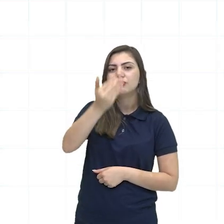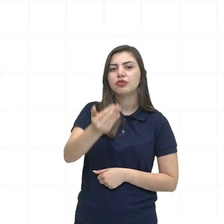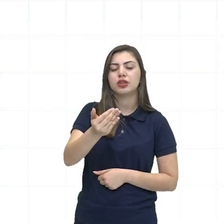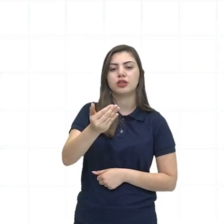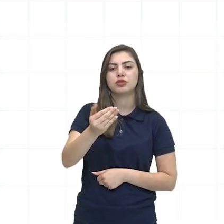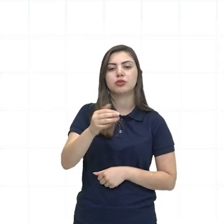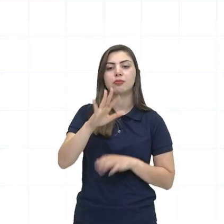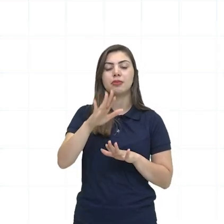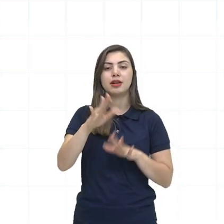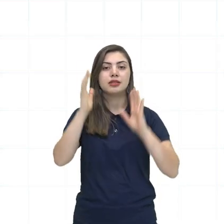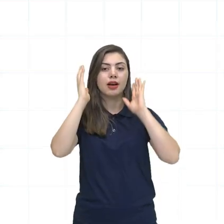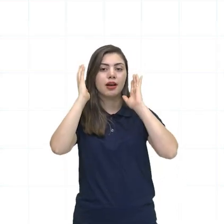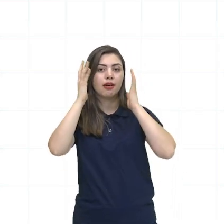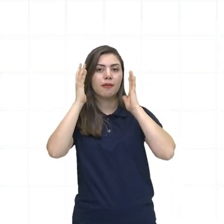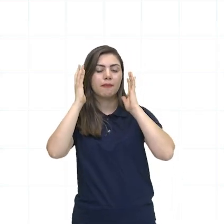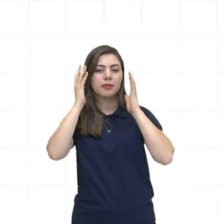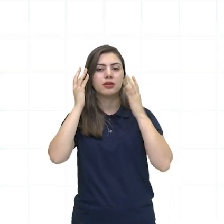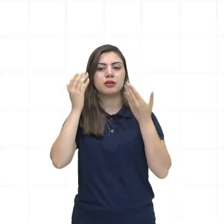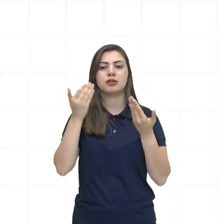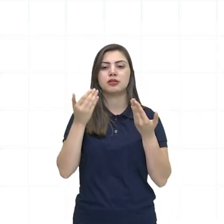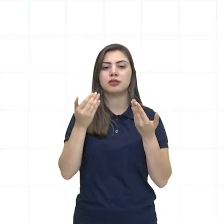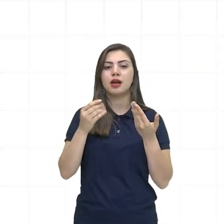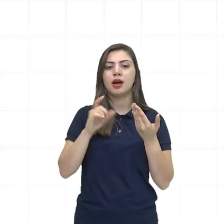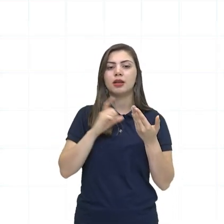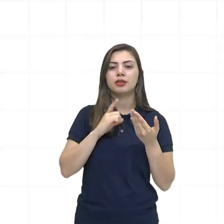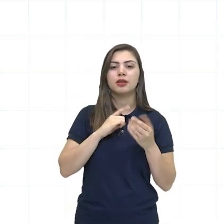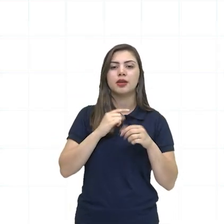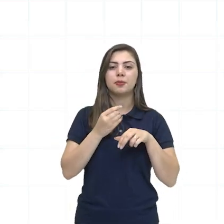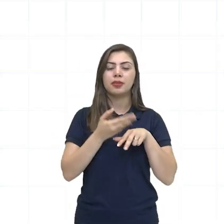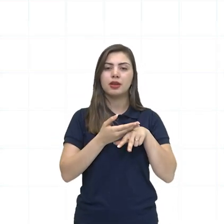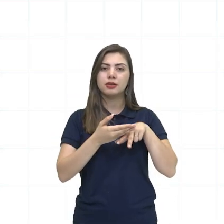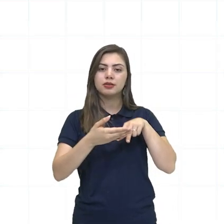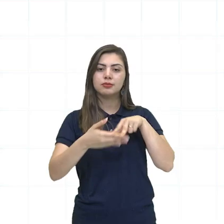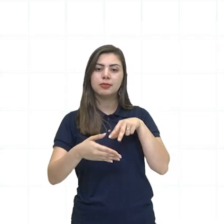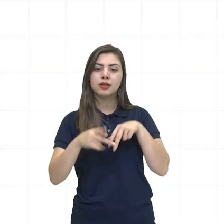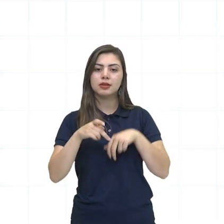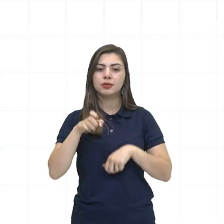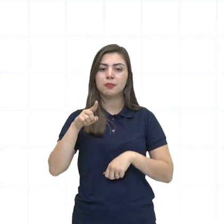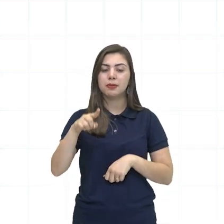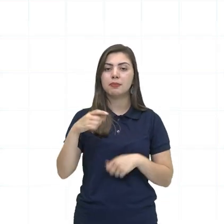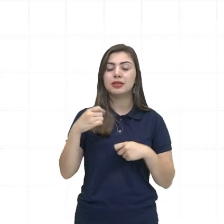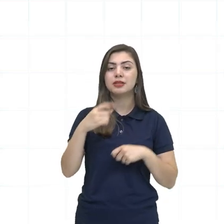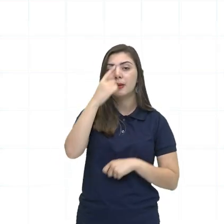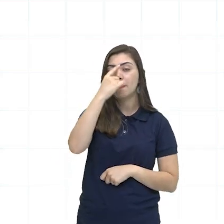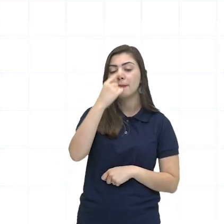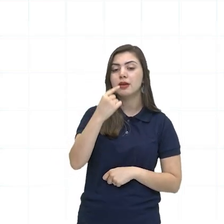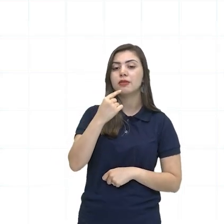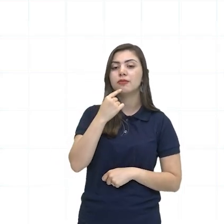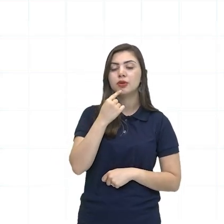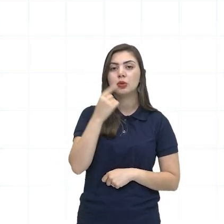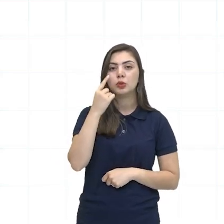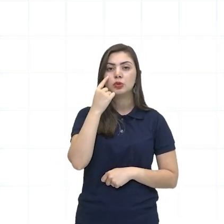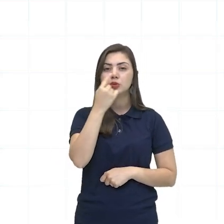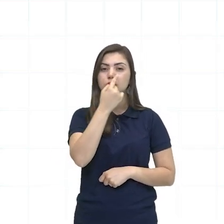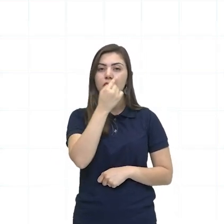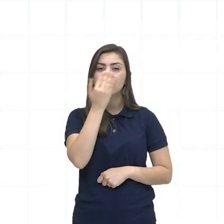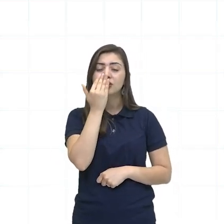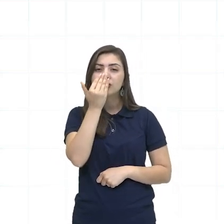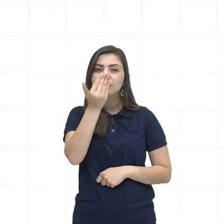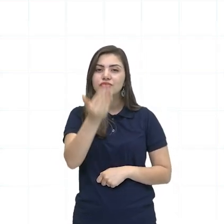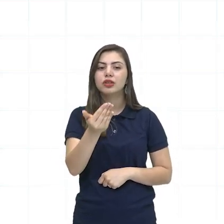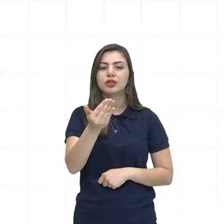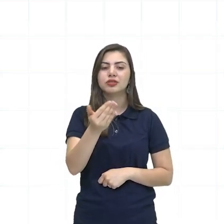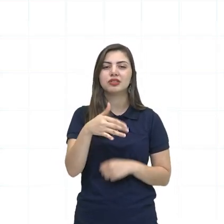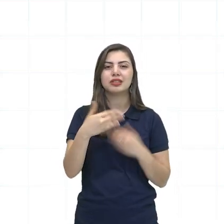A ausência de 3 dimensões, ausência de sombra, utilização de cores